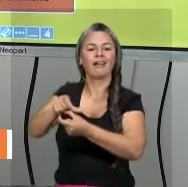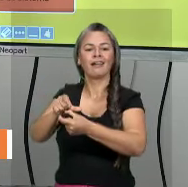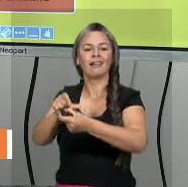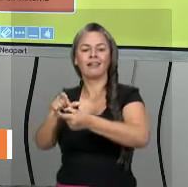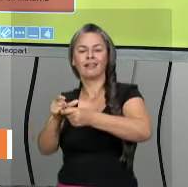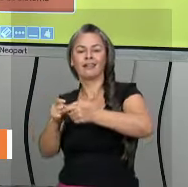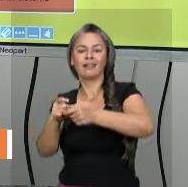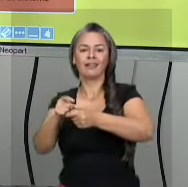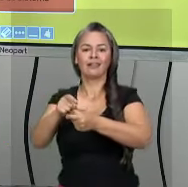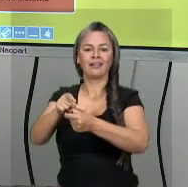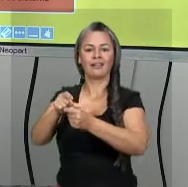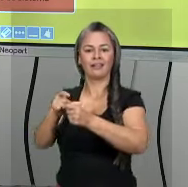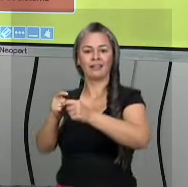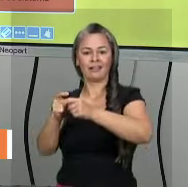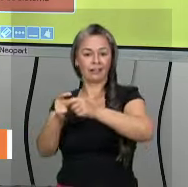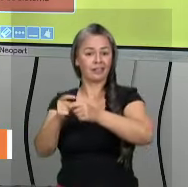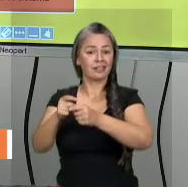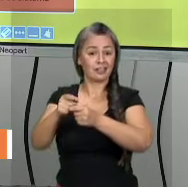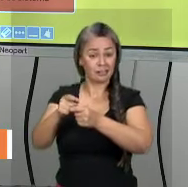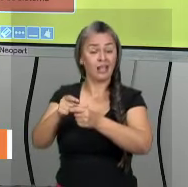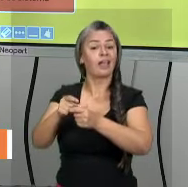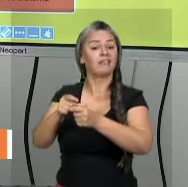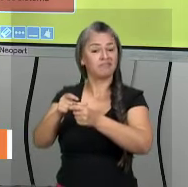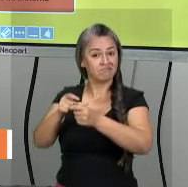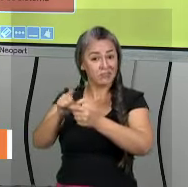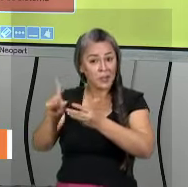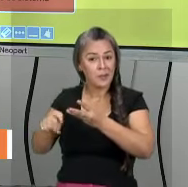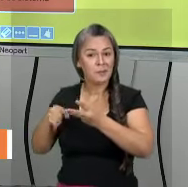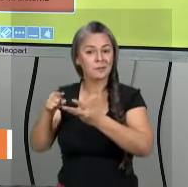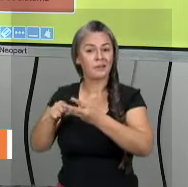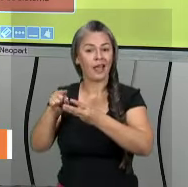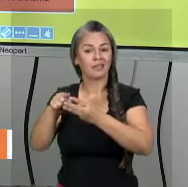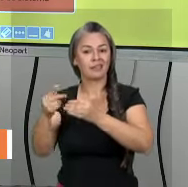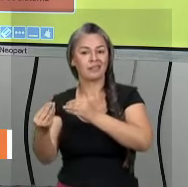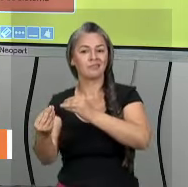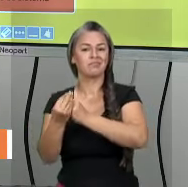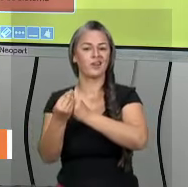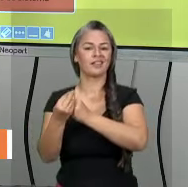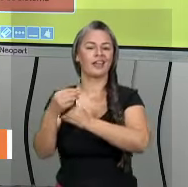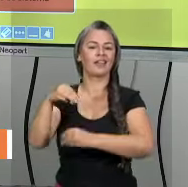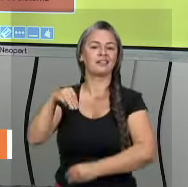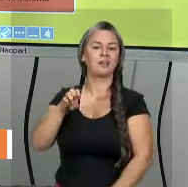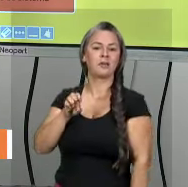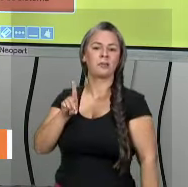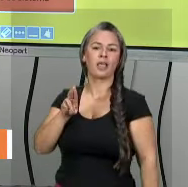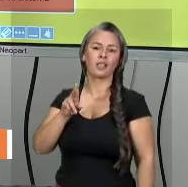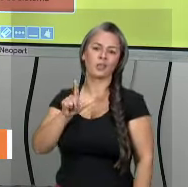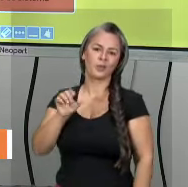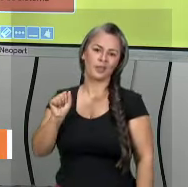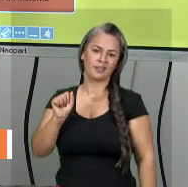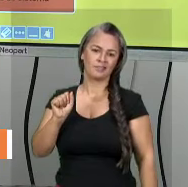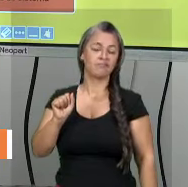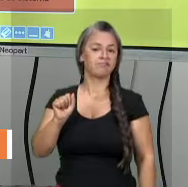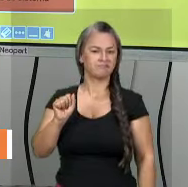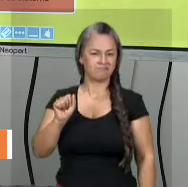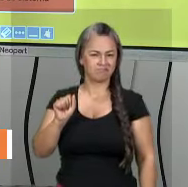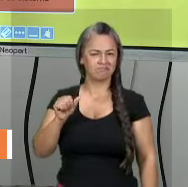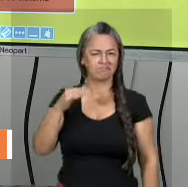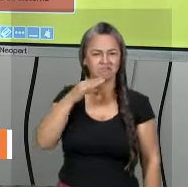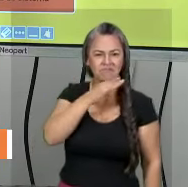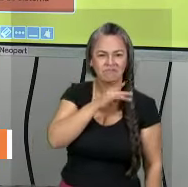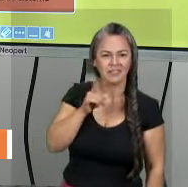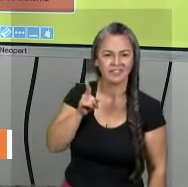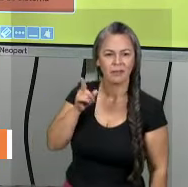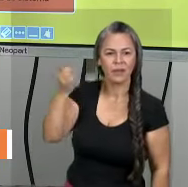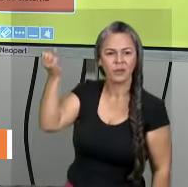vertebral protege a medula espinhal, que faz parte do sistema nervoso. Então, são muitas as funções